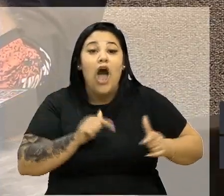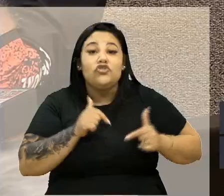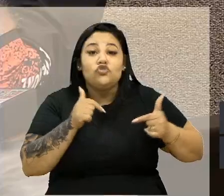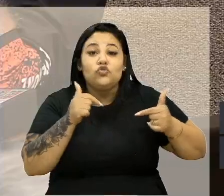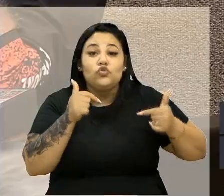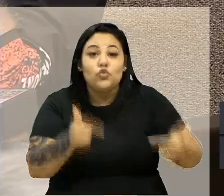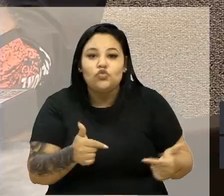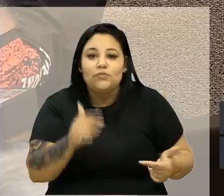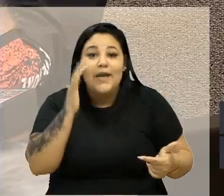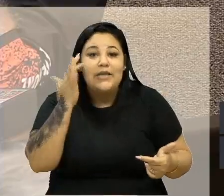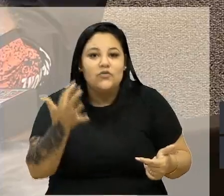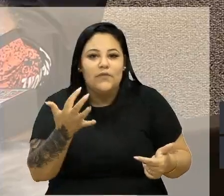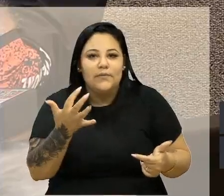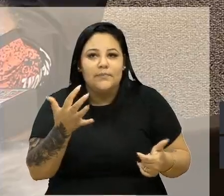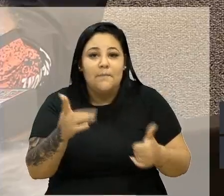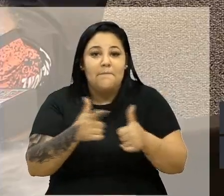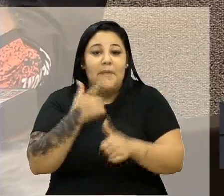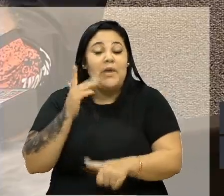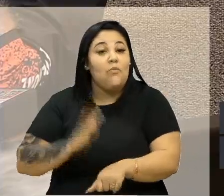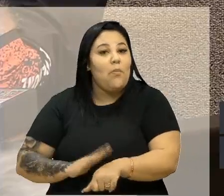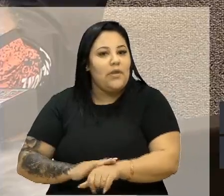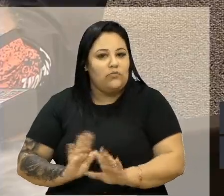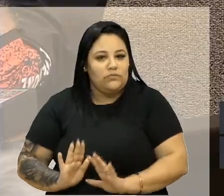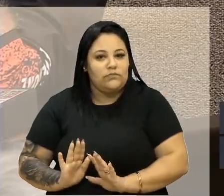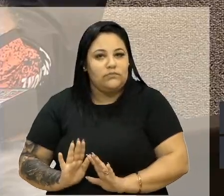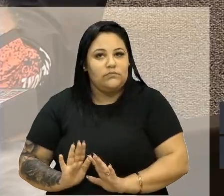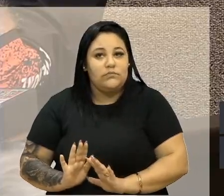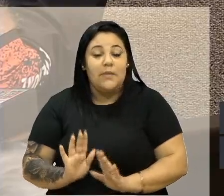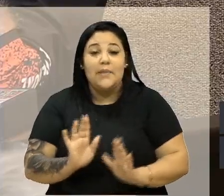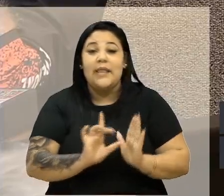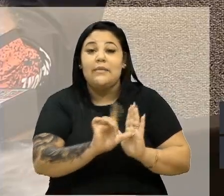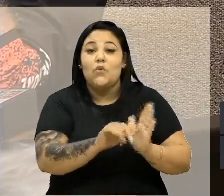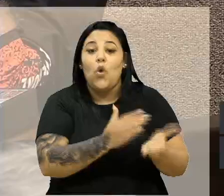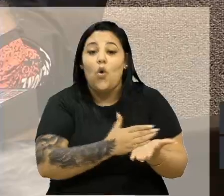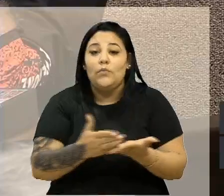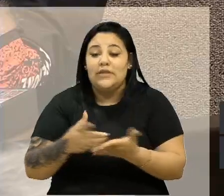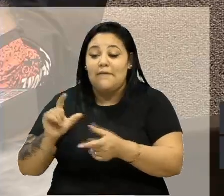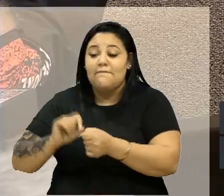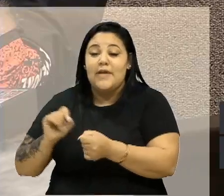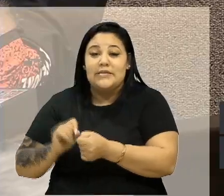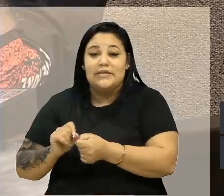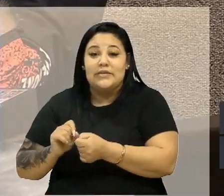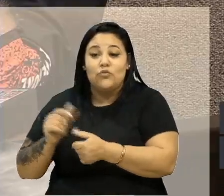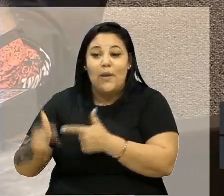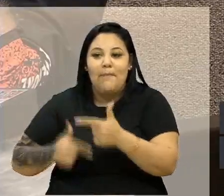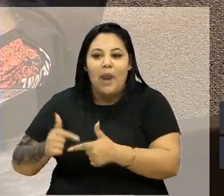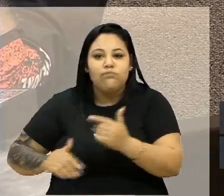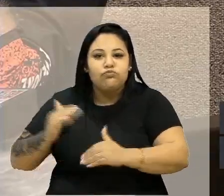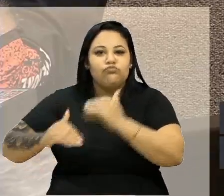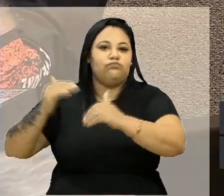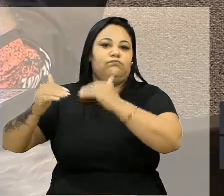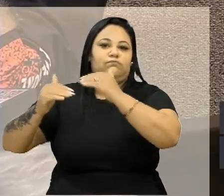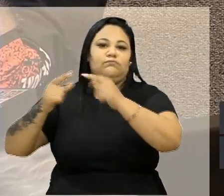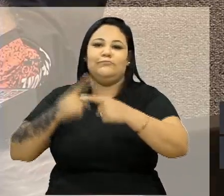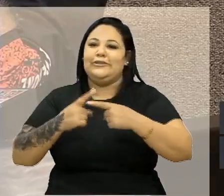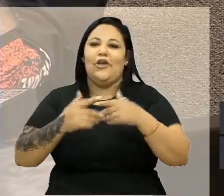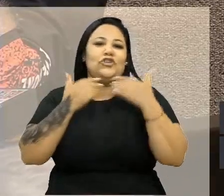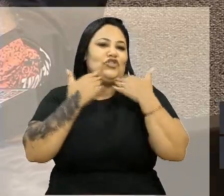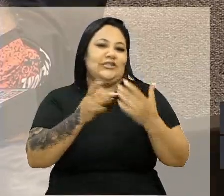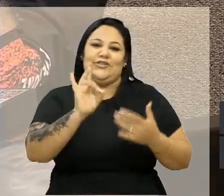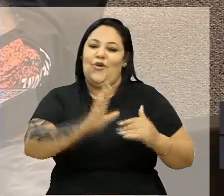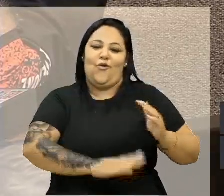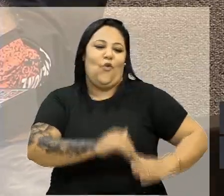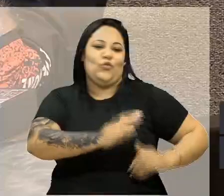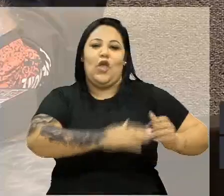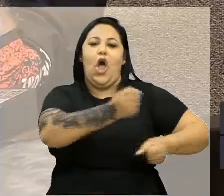tomada em primeiro momento para começar a fazer as coisas acontecer. Porque não é só construir escola. Construir